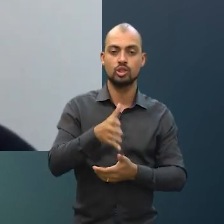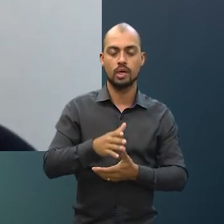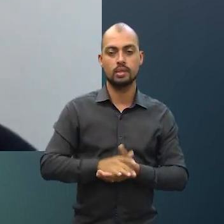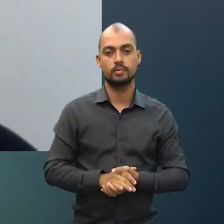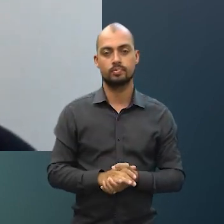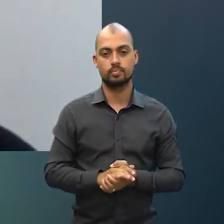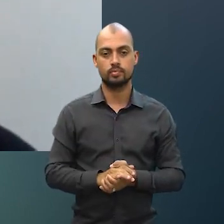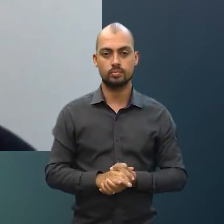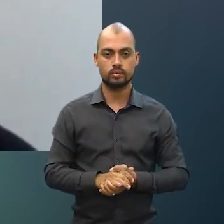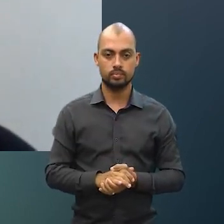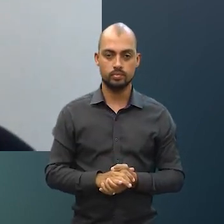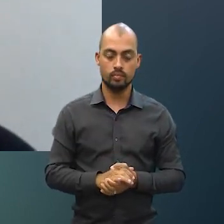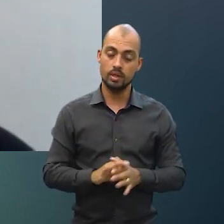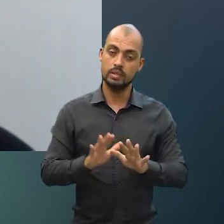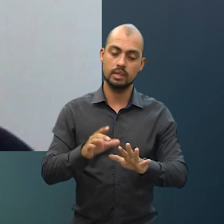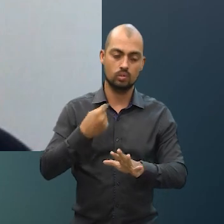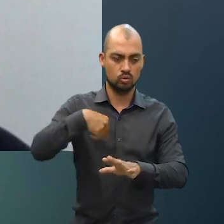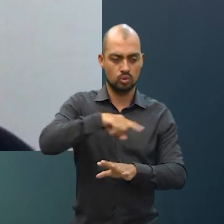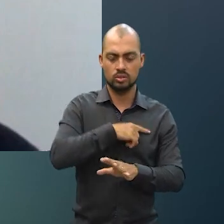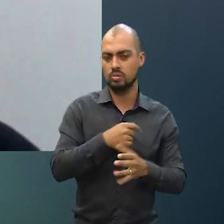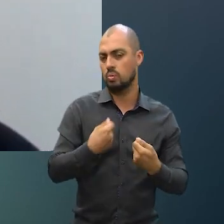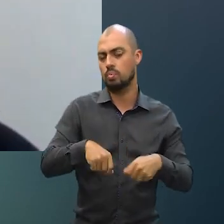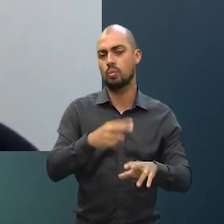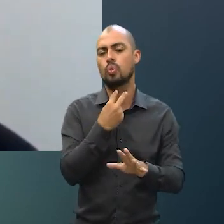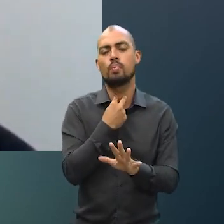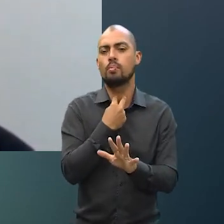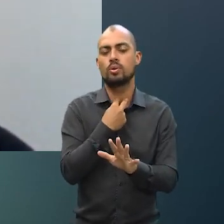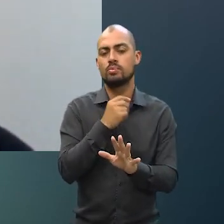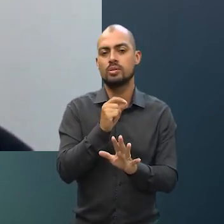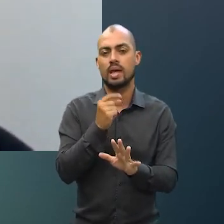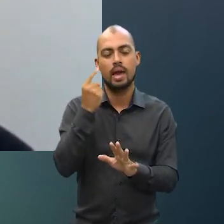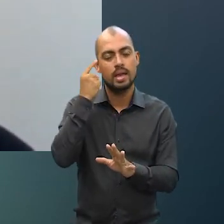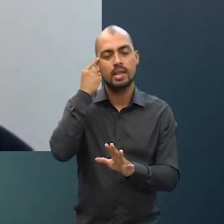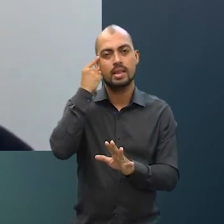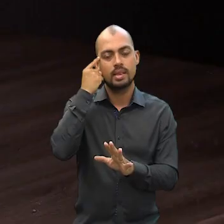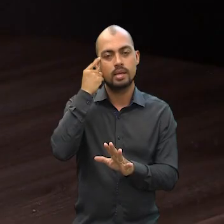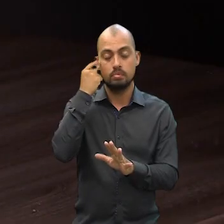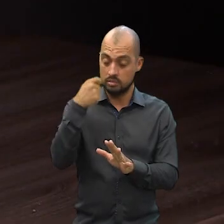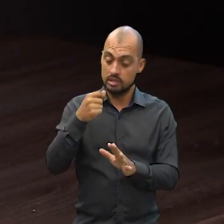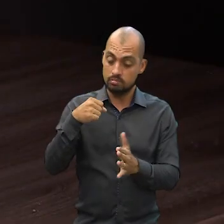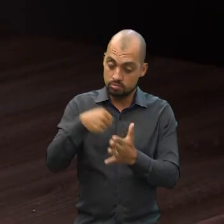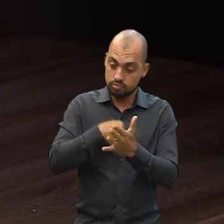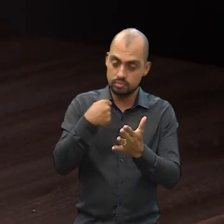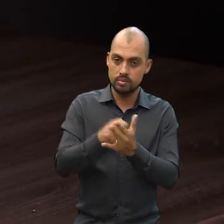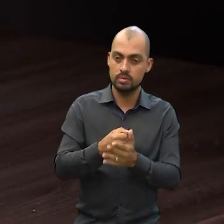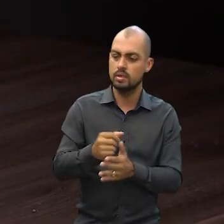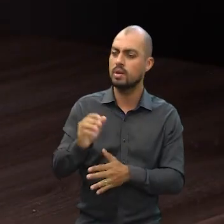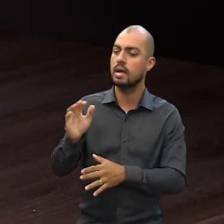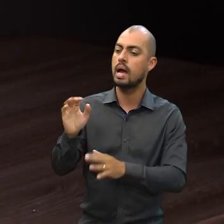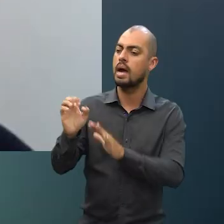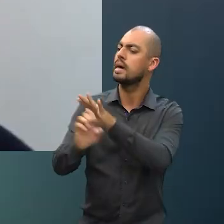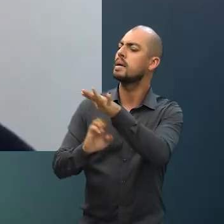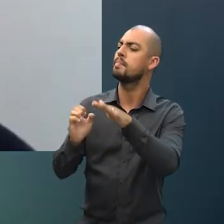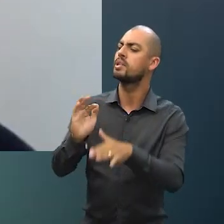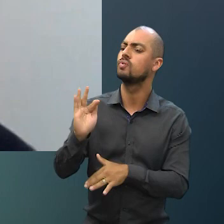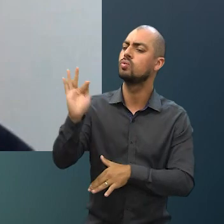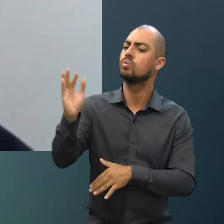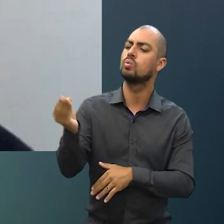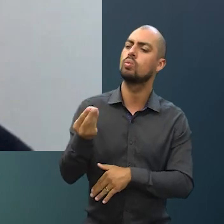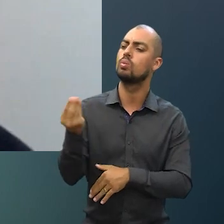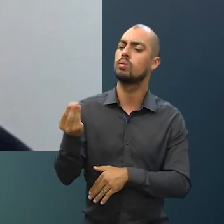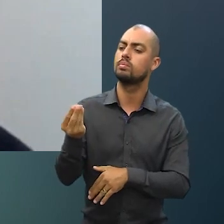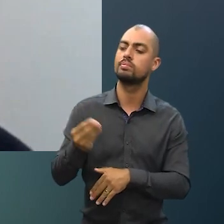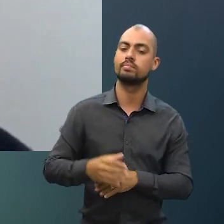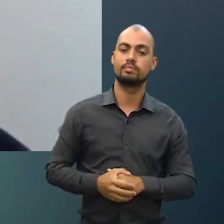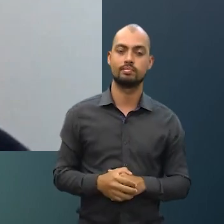apoiar um pouco na nossa ideia que traz realmente essa sustentabilidade. E o futuro da empresa? O